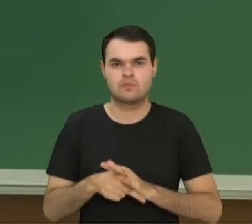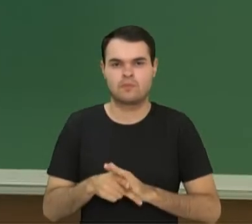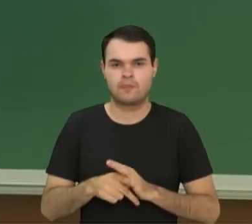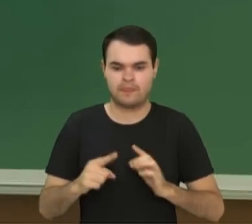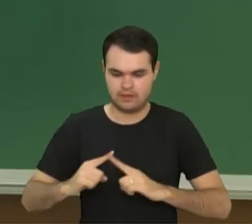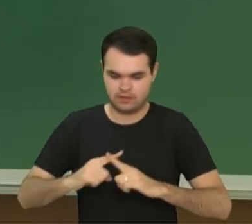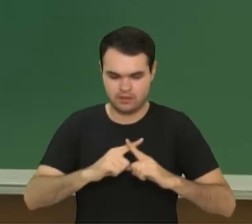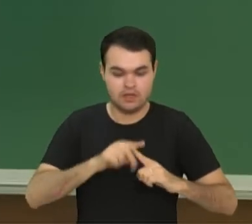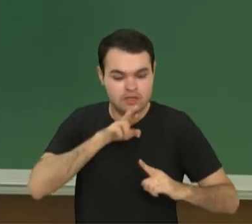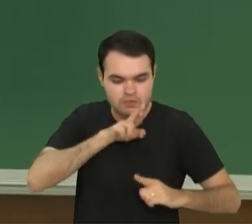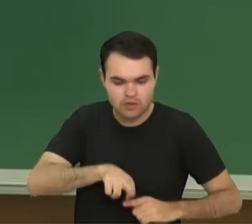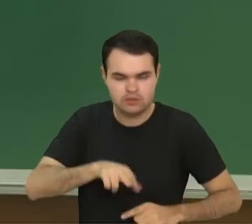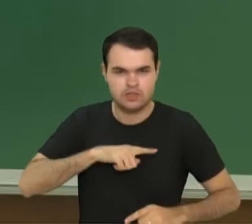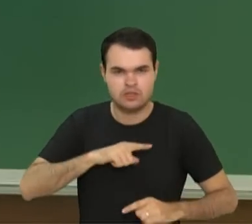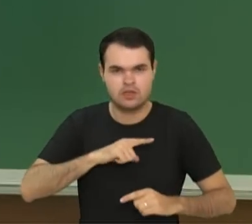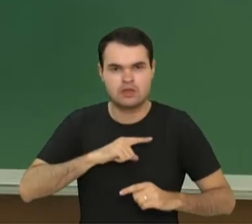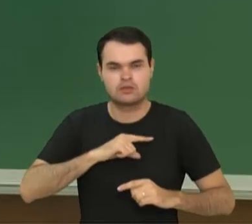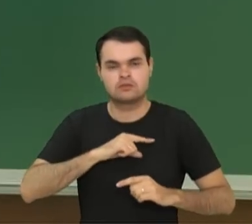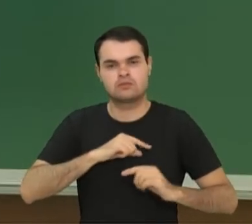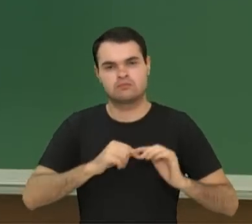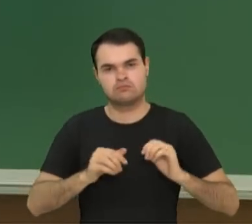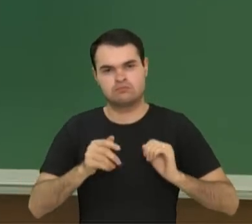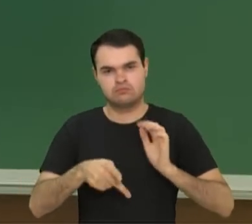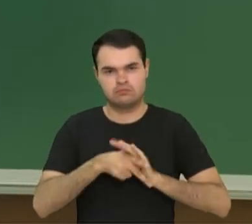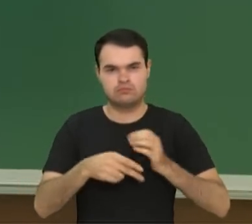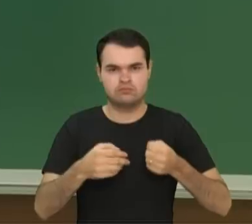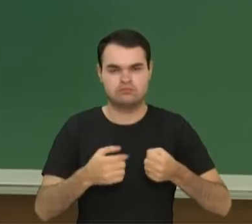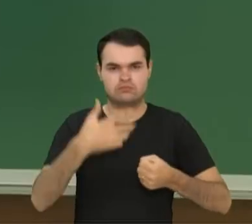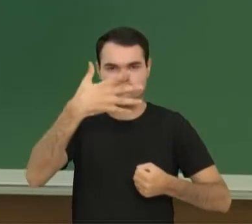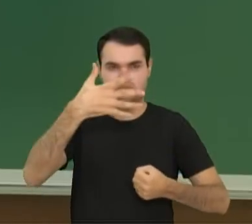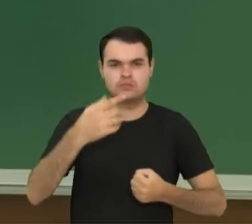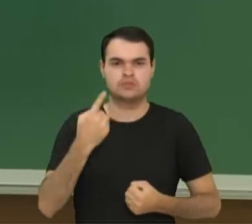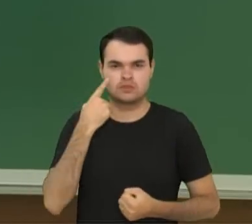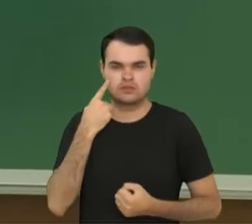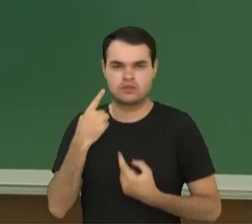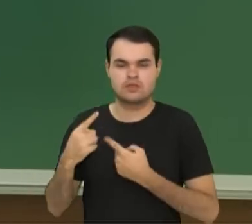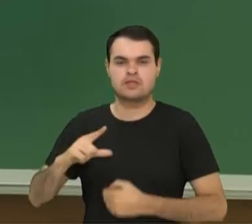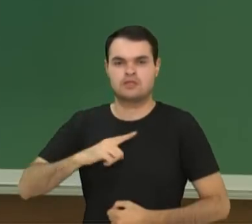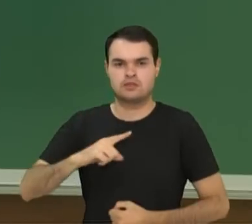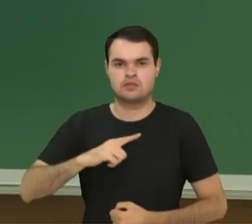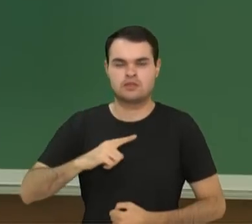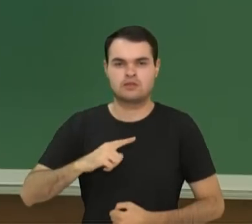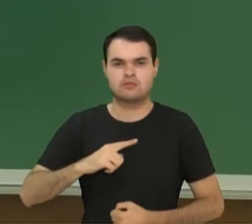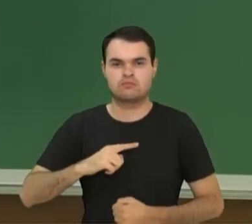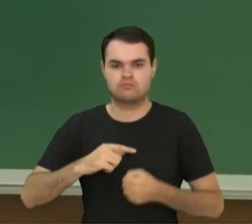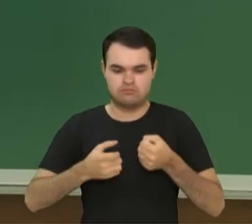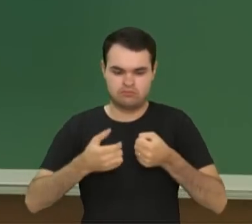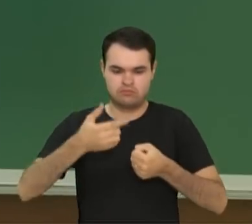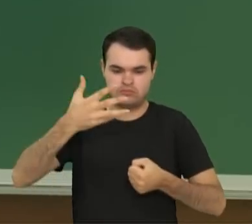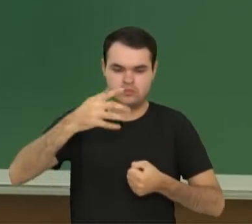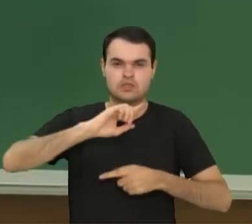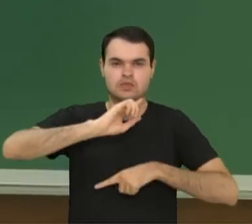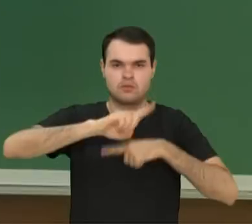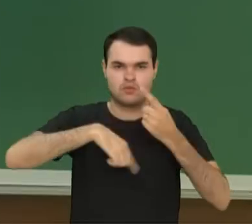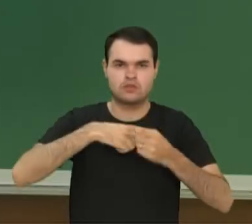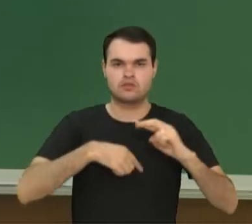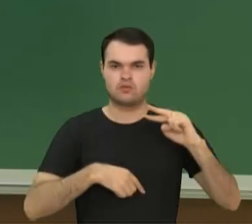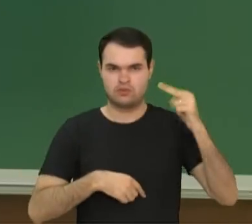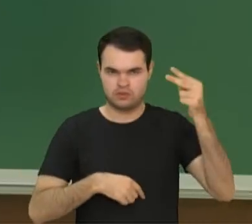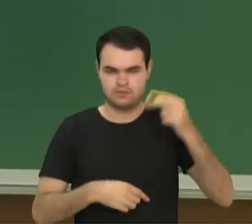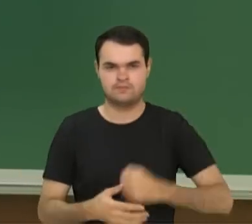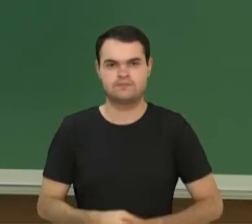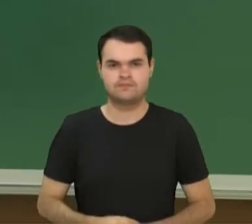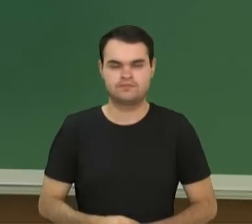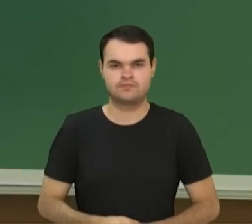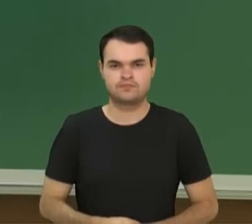a gente pode ter. Então, aqui nós temos uma questão que eu tenho uma potência e depois elevado ao quadrado. Então, a gente